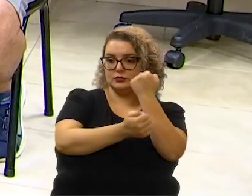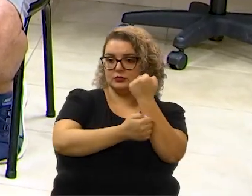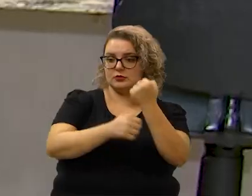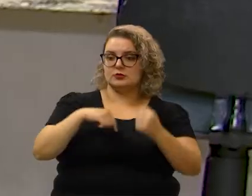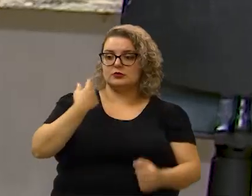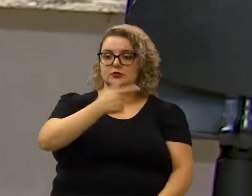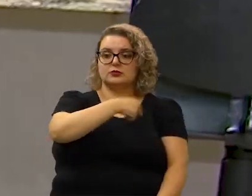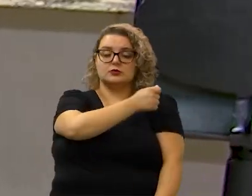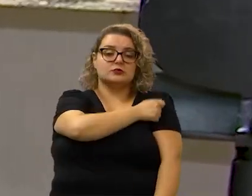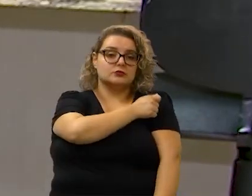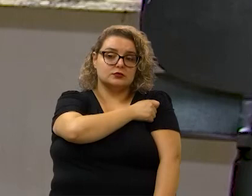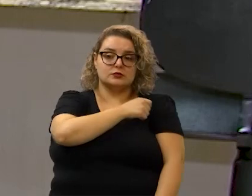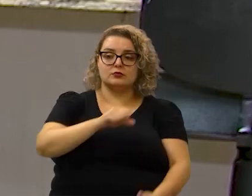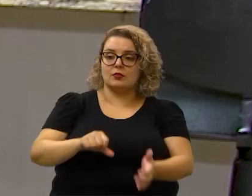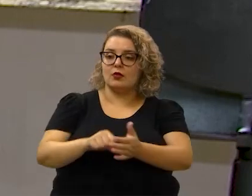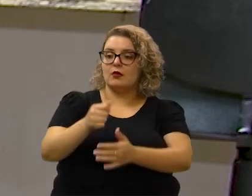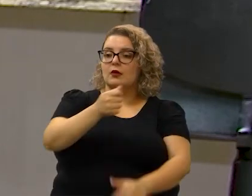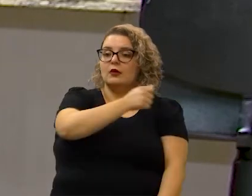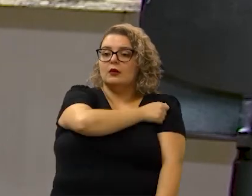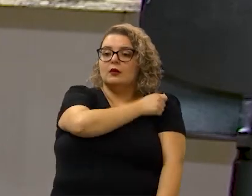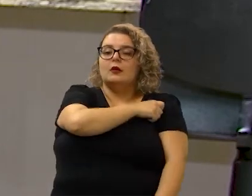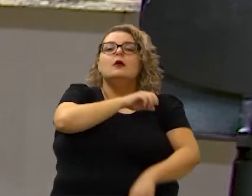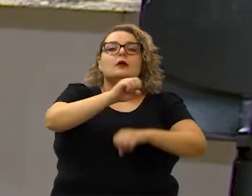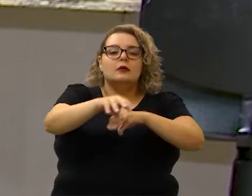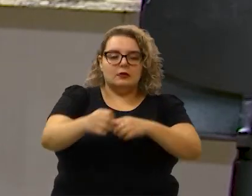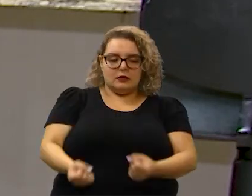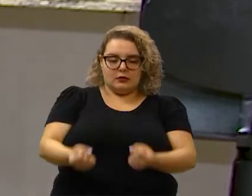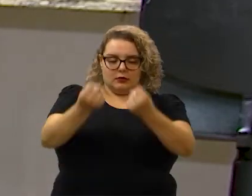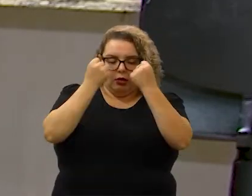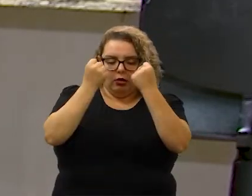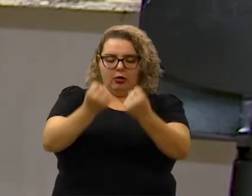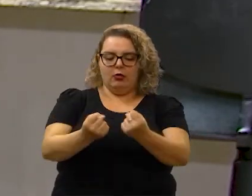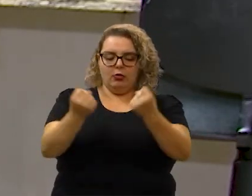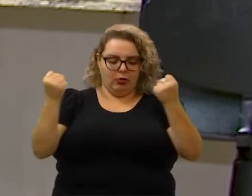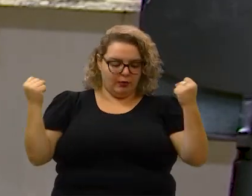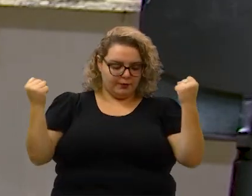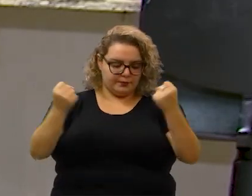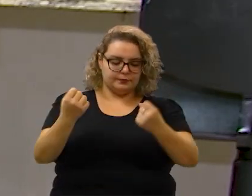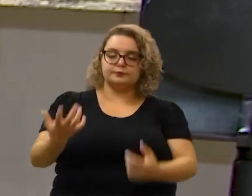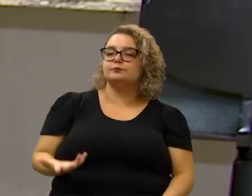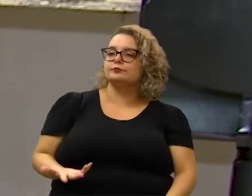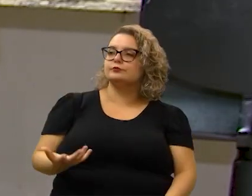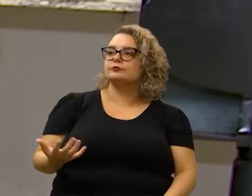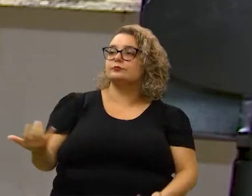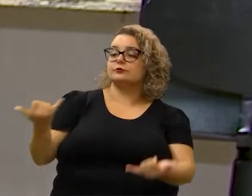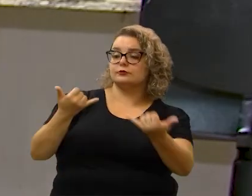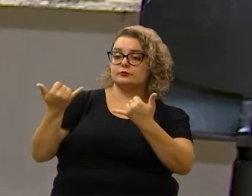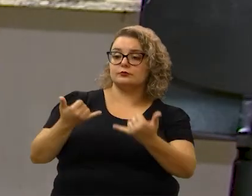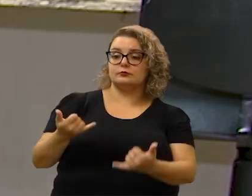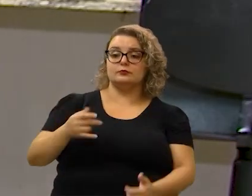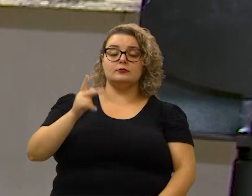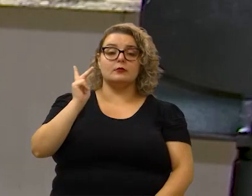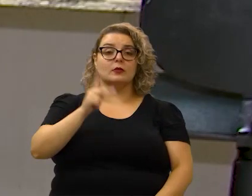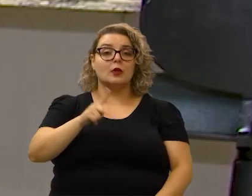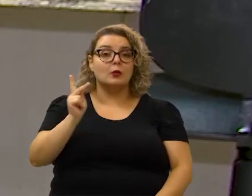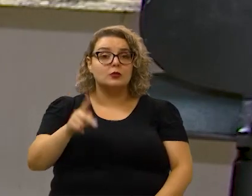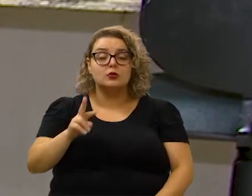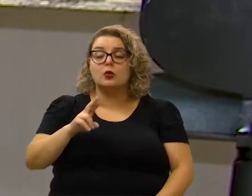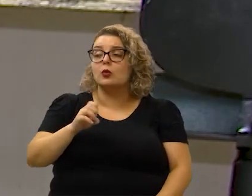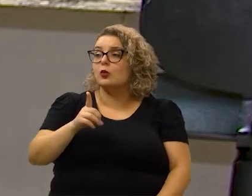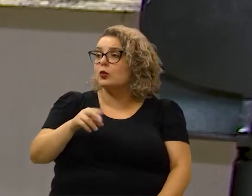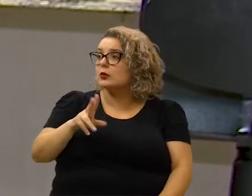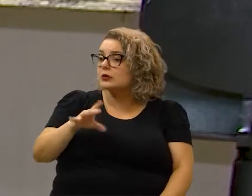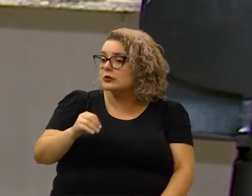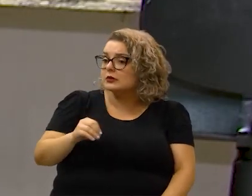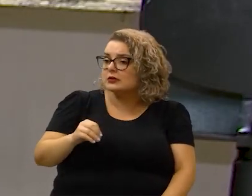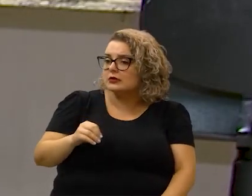alunos, na primeira aula de educação física que eles tiveram o peão em mãos, o que eles falaram para nós foi assim: professor Rodrigo,